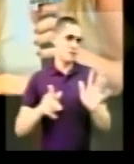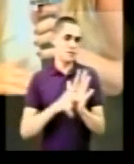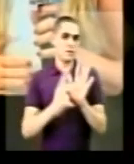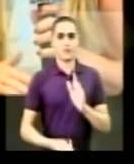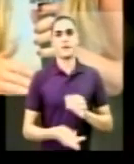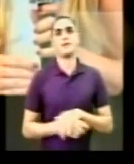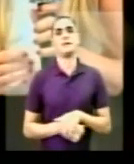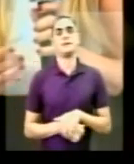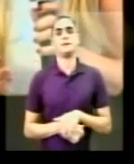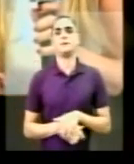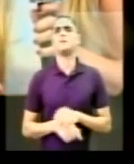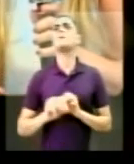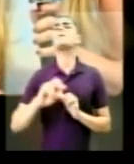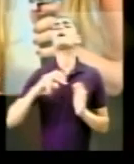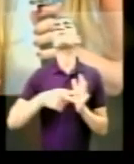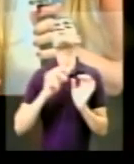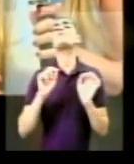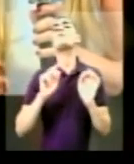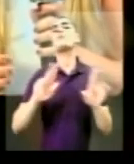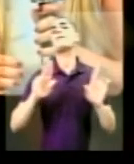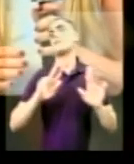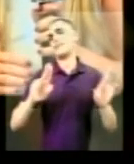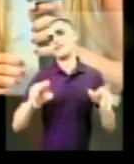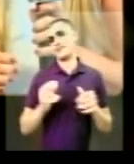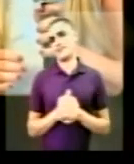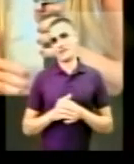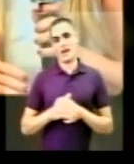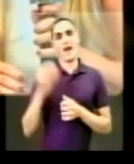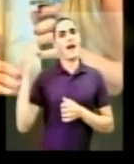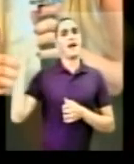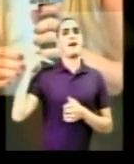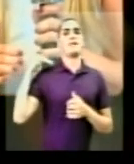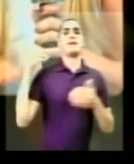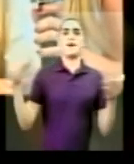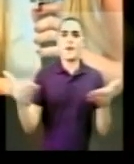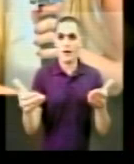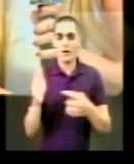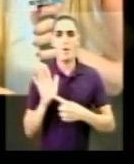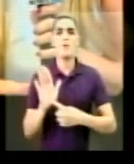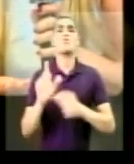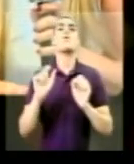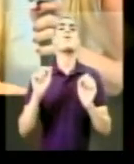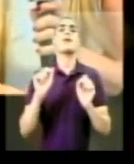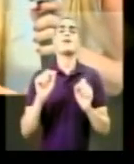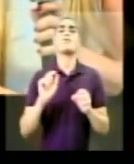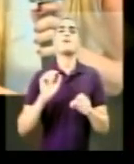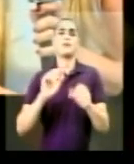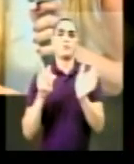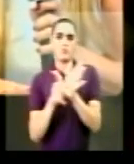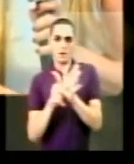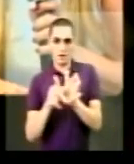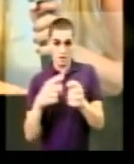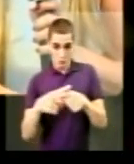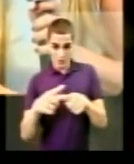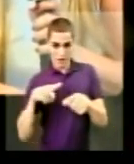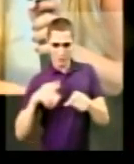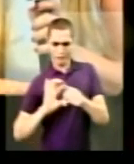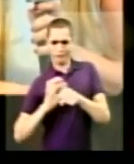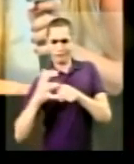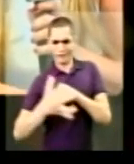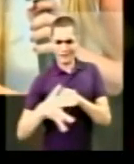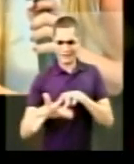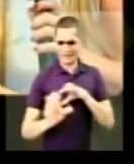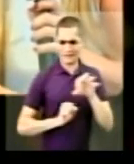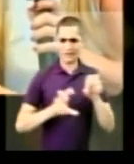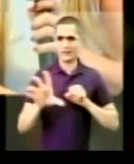foi a ocorrência de Covid. Então, representa muito isso. E representa que desse excesso de óbito, praticamente